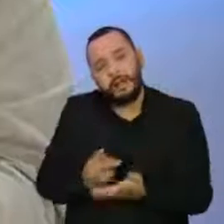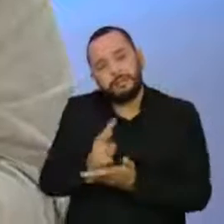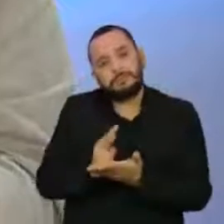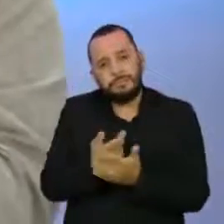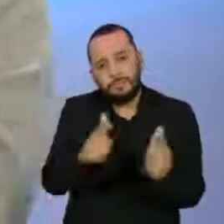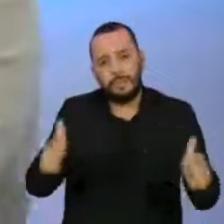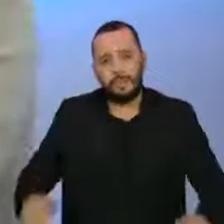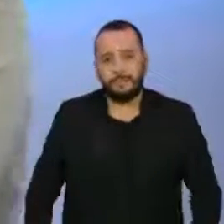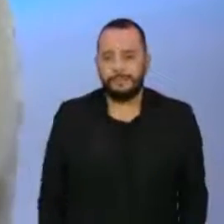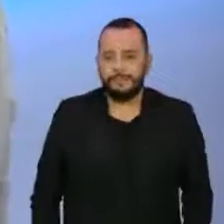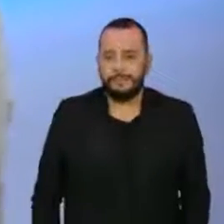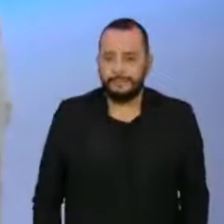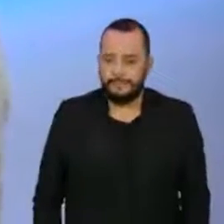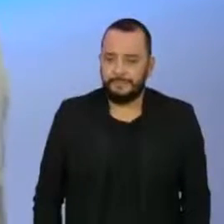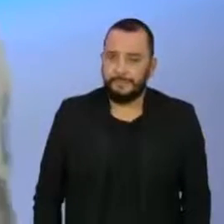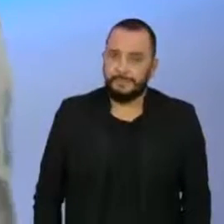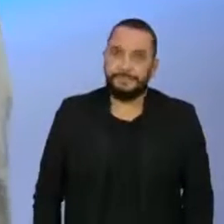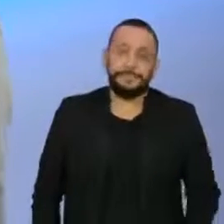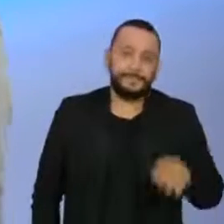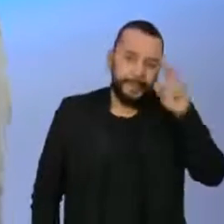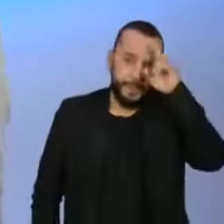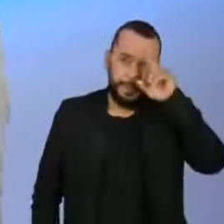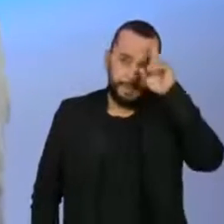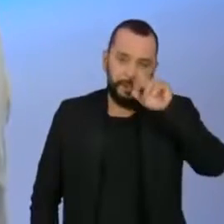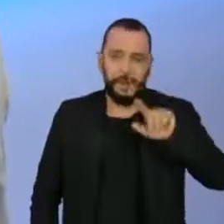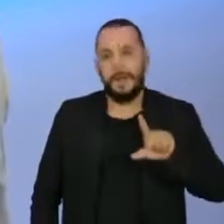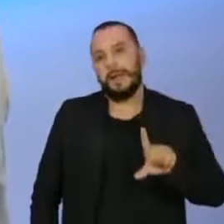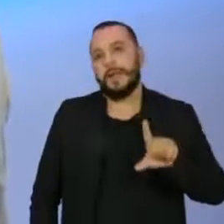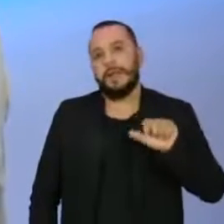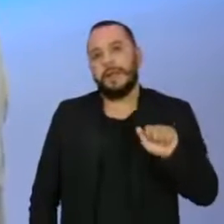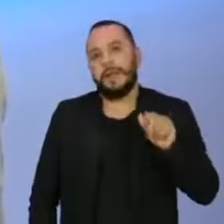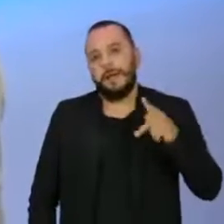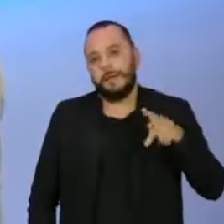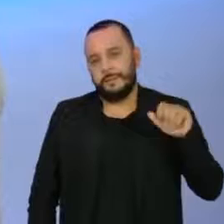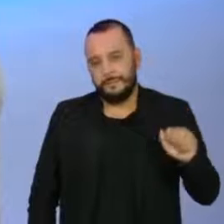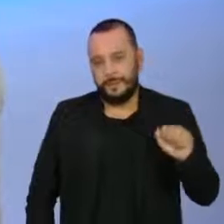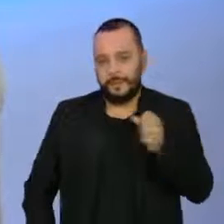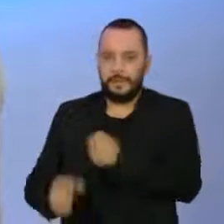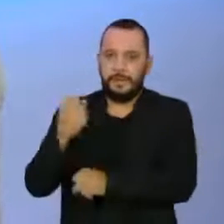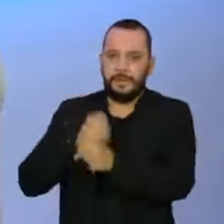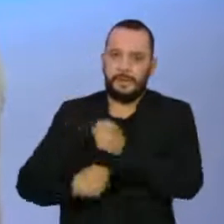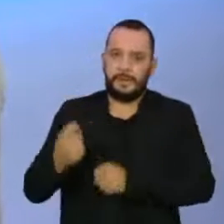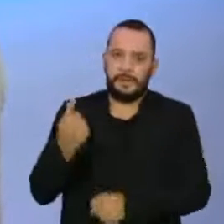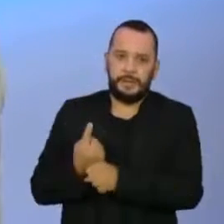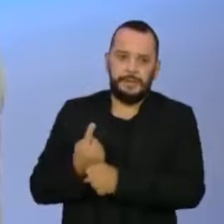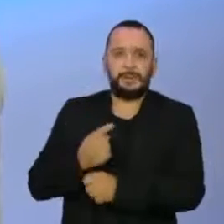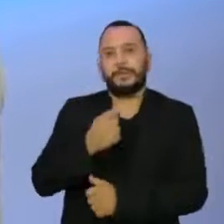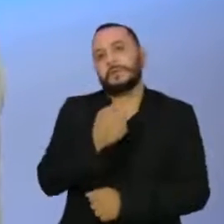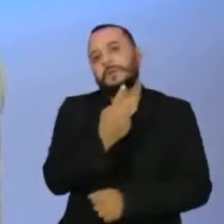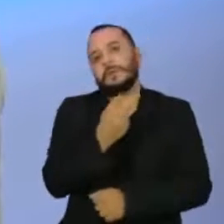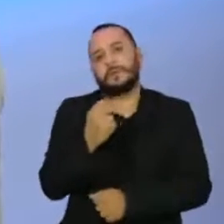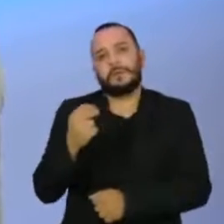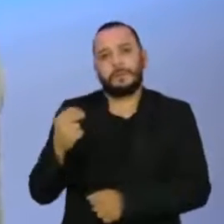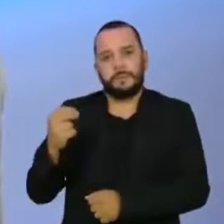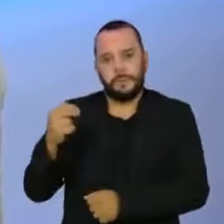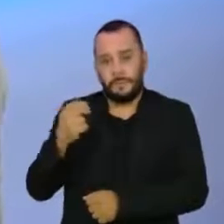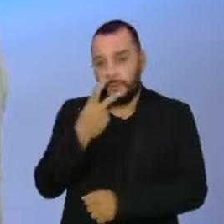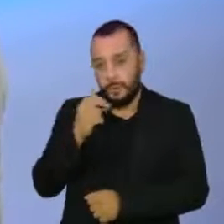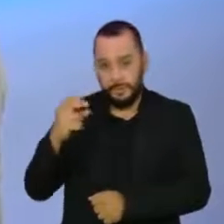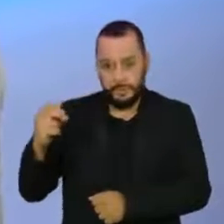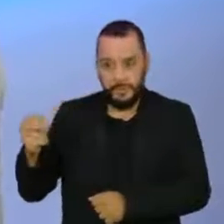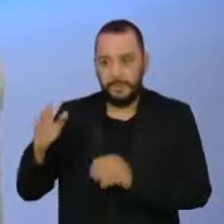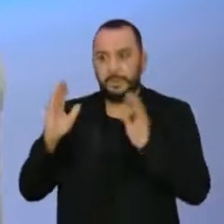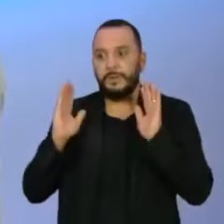Tereza, vamos lembrar um pouco da Lapa? No início dos anos 2000, tinha Tereza Cristina e Grupo Semente, Casuarina, Pedro